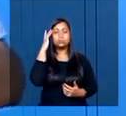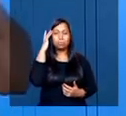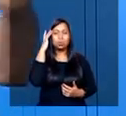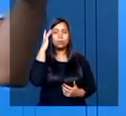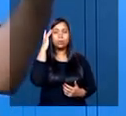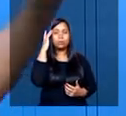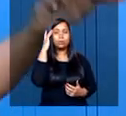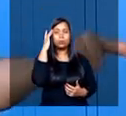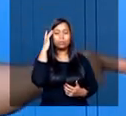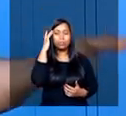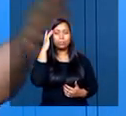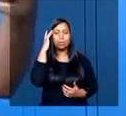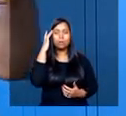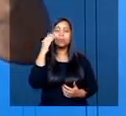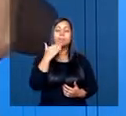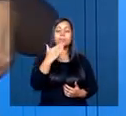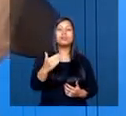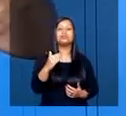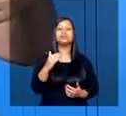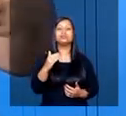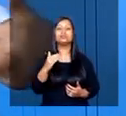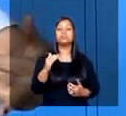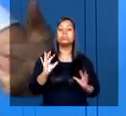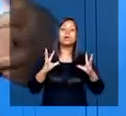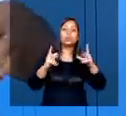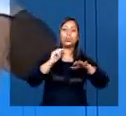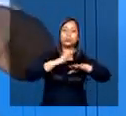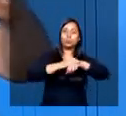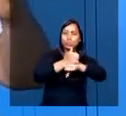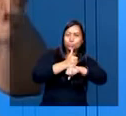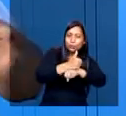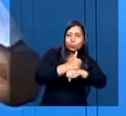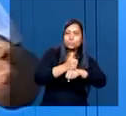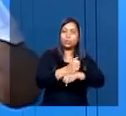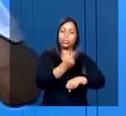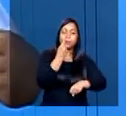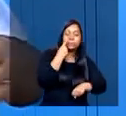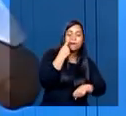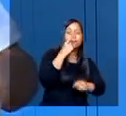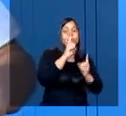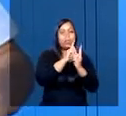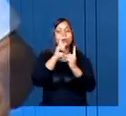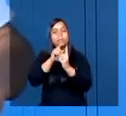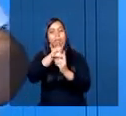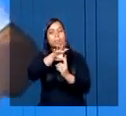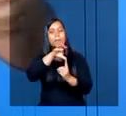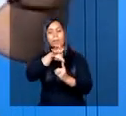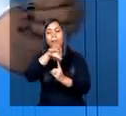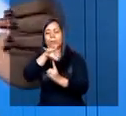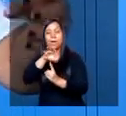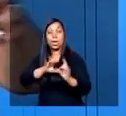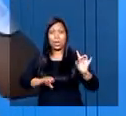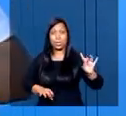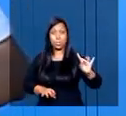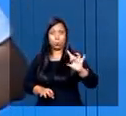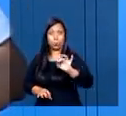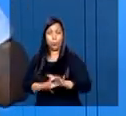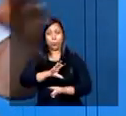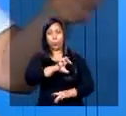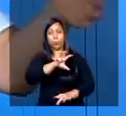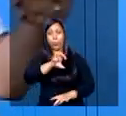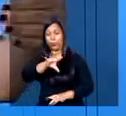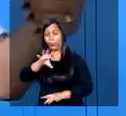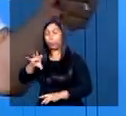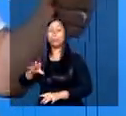pessoal da psi pede para osteopata, para fono, para físio. Então, todo mundo vai atendendo a parte individualmente, ou às vezes a gente atende